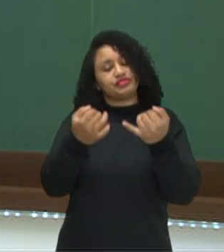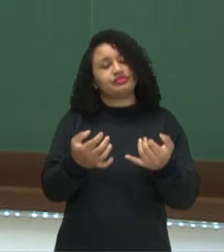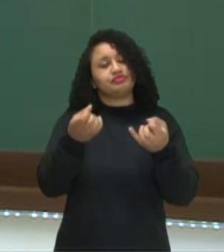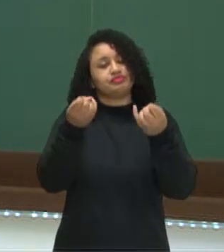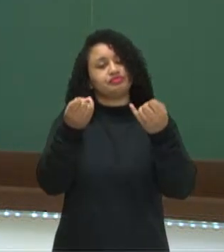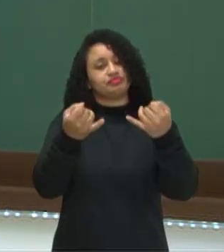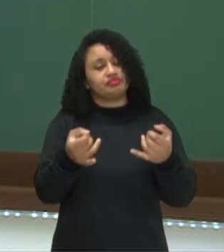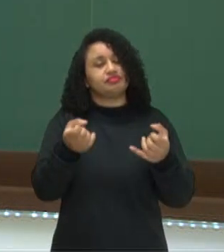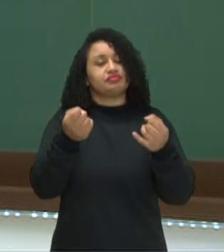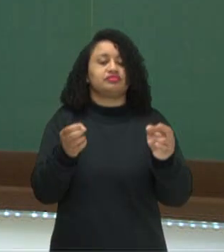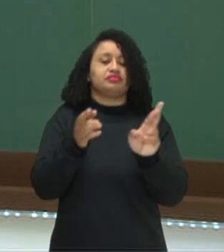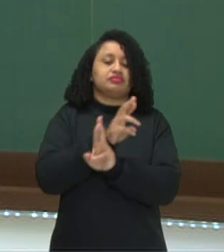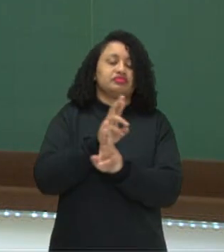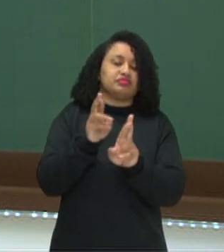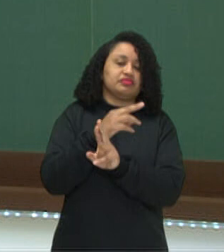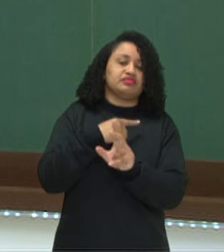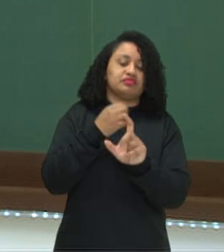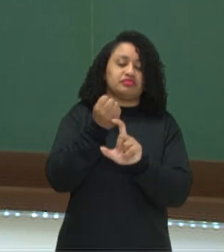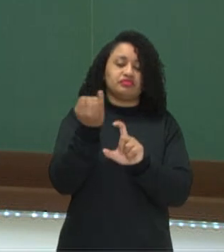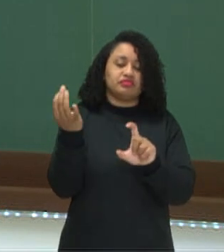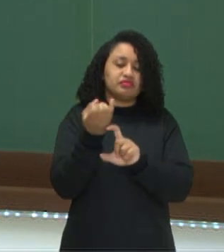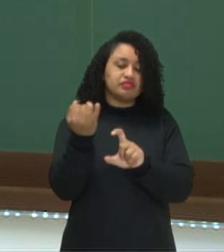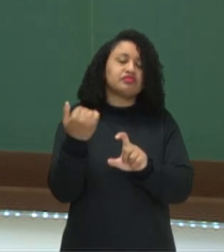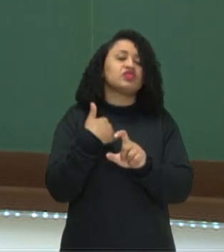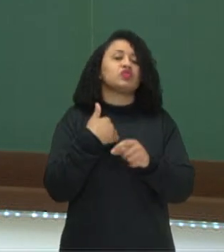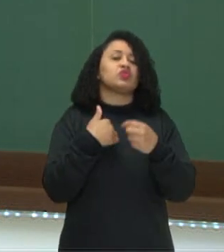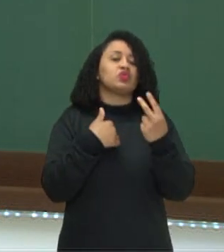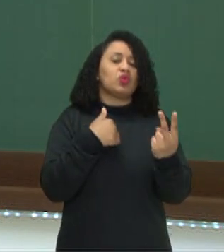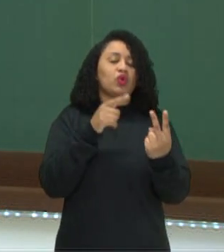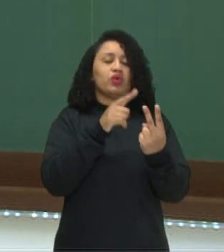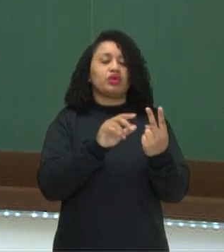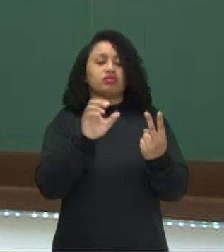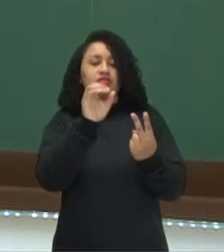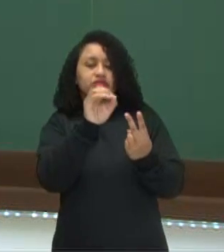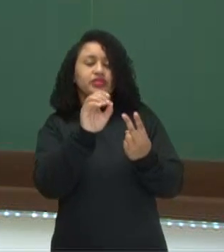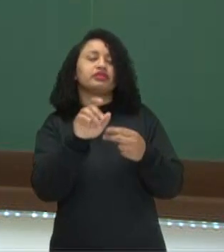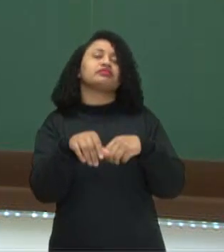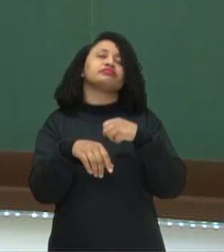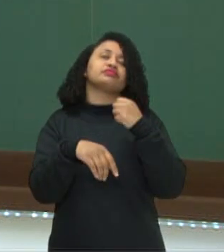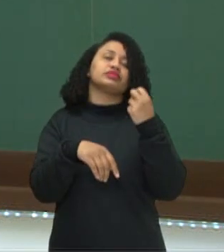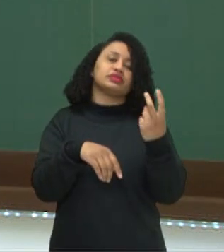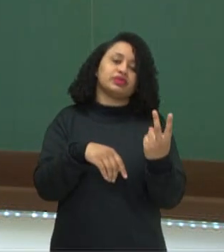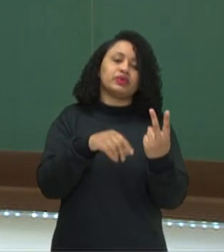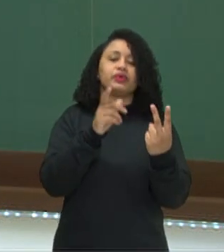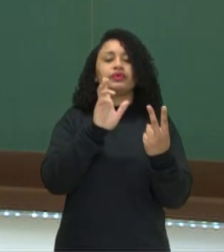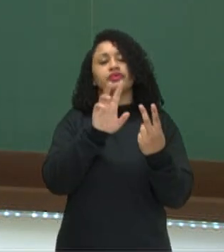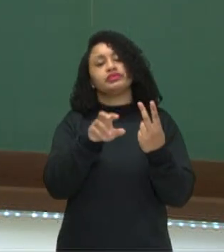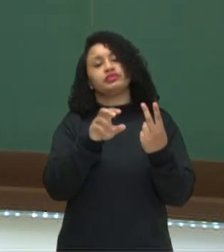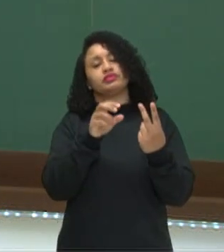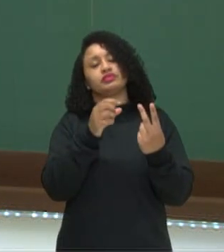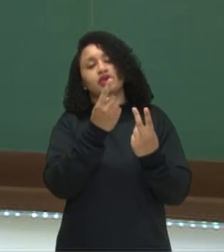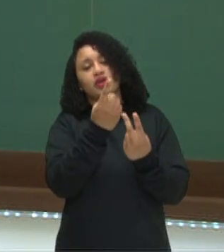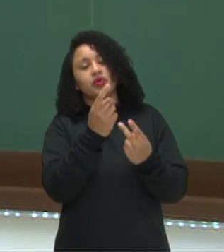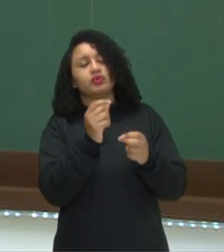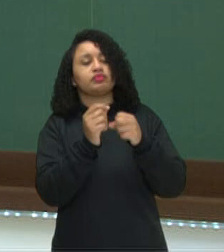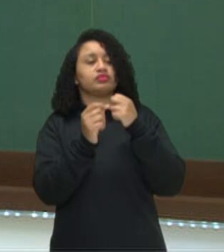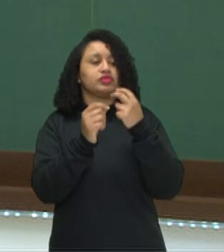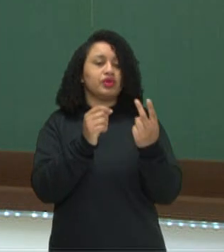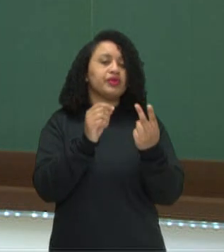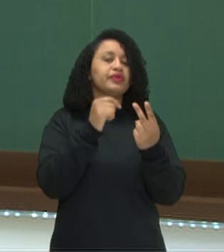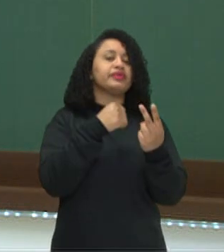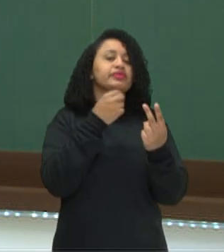ali sobre a relação da potência, 2 elevado na 0, 1, né? A quantidade que